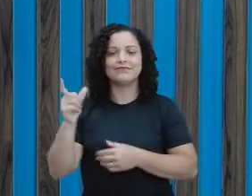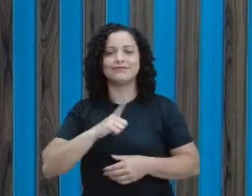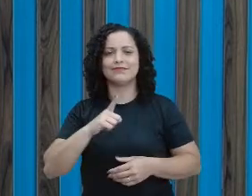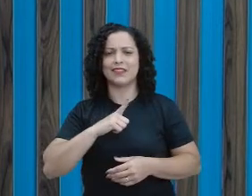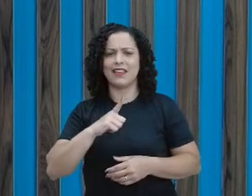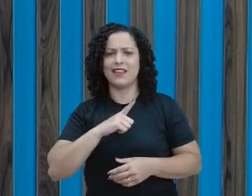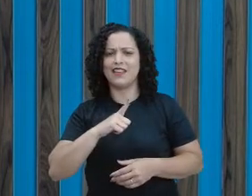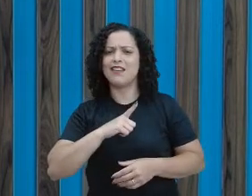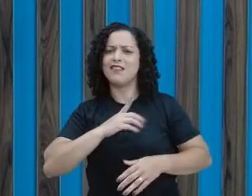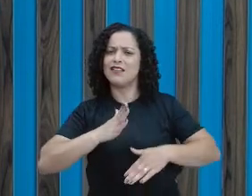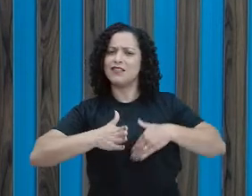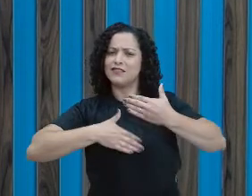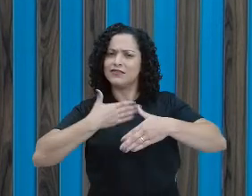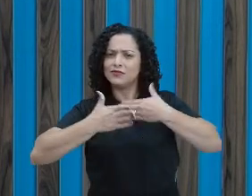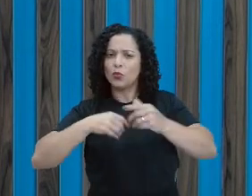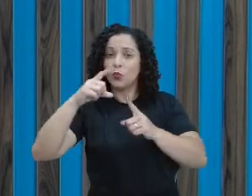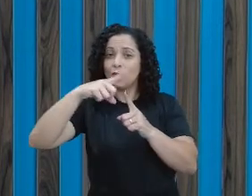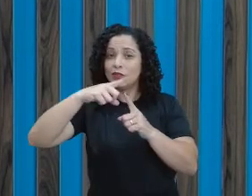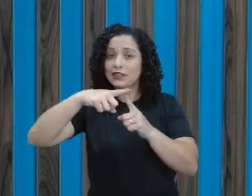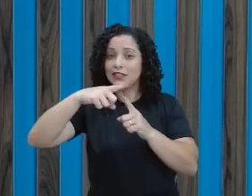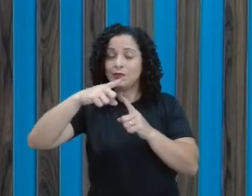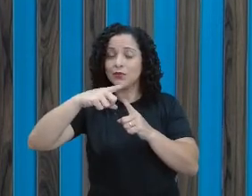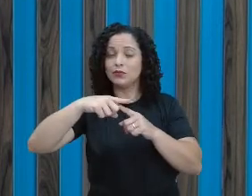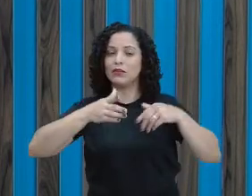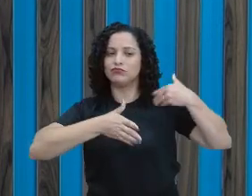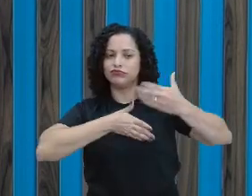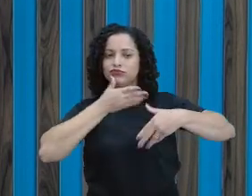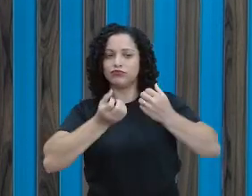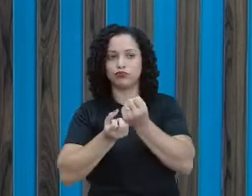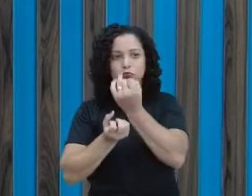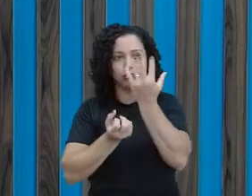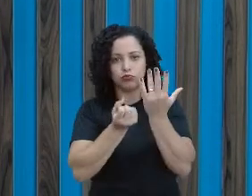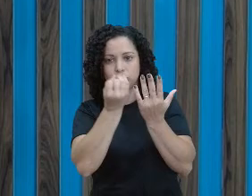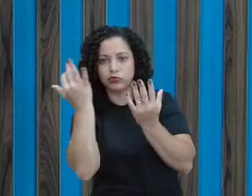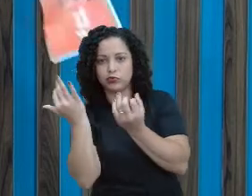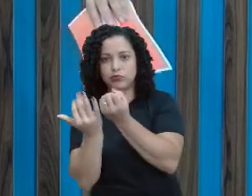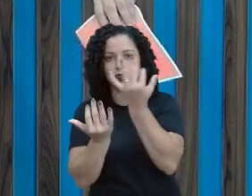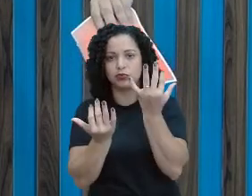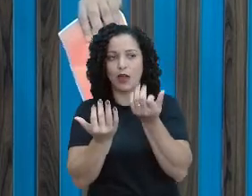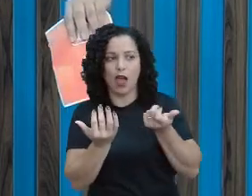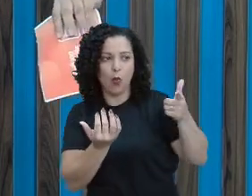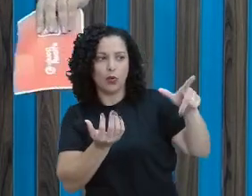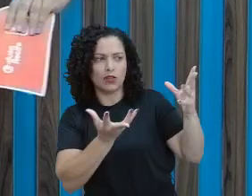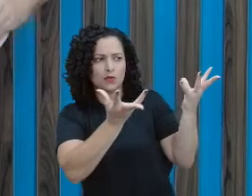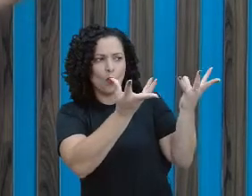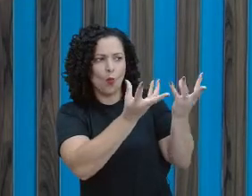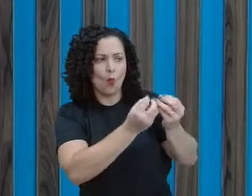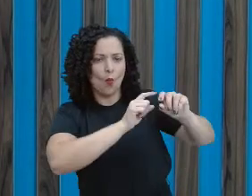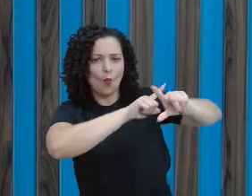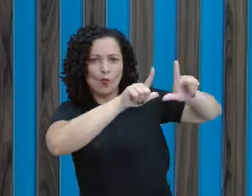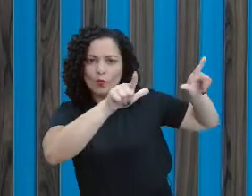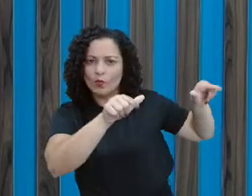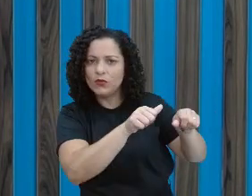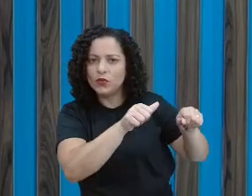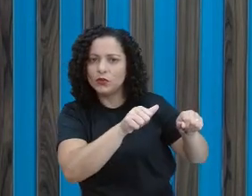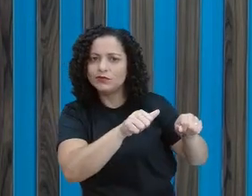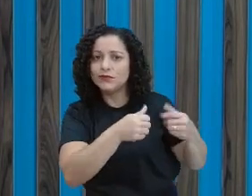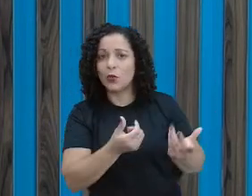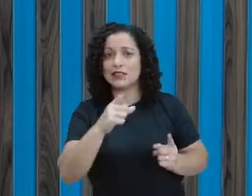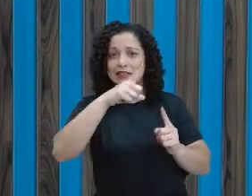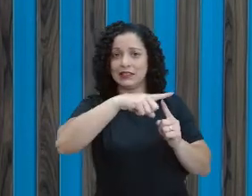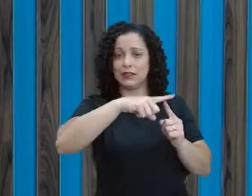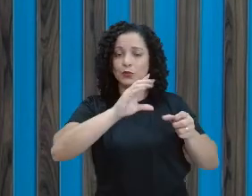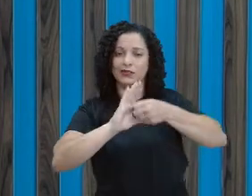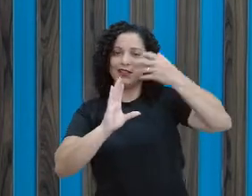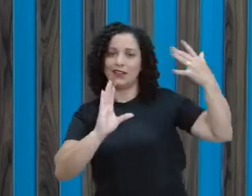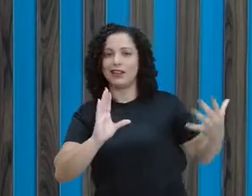aquela espécie começa a aparecer, mas, né, a outra foi desaparecendo. Então, aquele tipo de